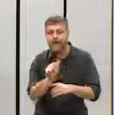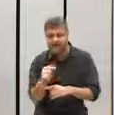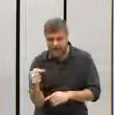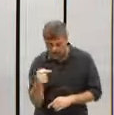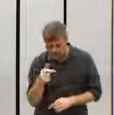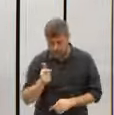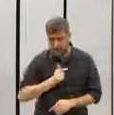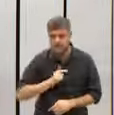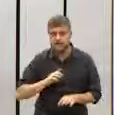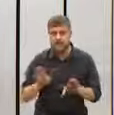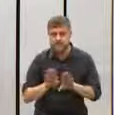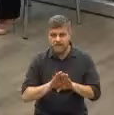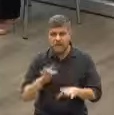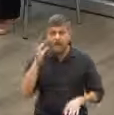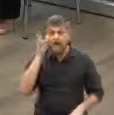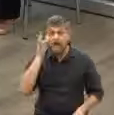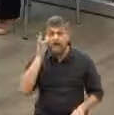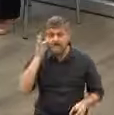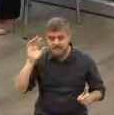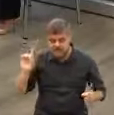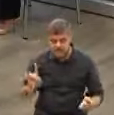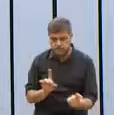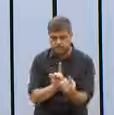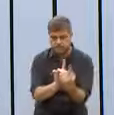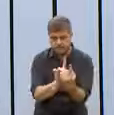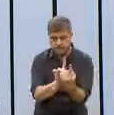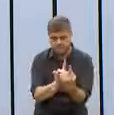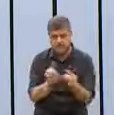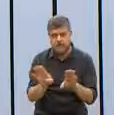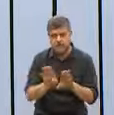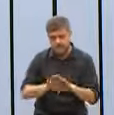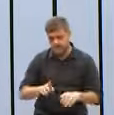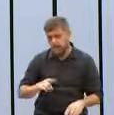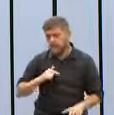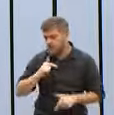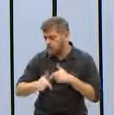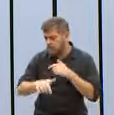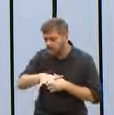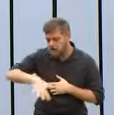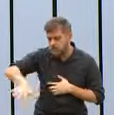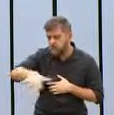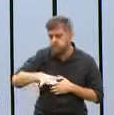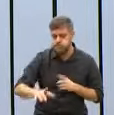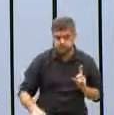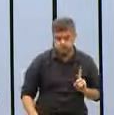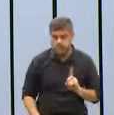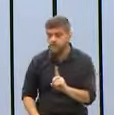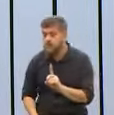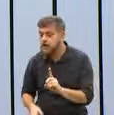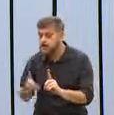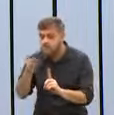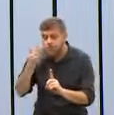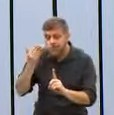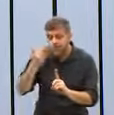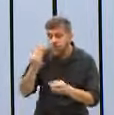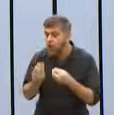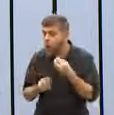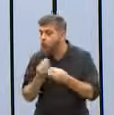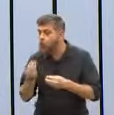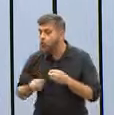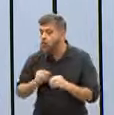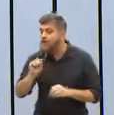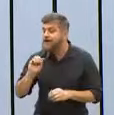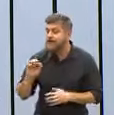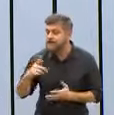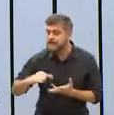fazem o atendimento presencial? Sim, sem dúvida, sem dúvida. O trabalho em campo, conhecer o território, se apropriar da realidade